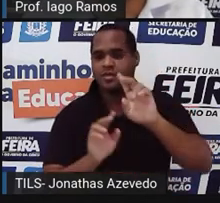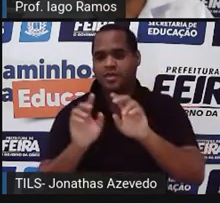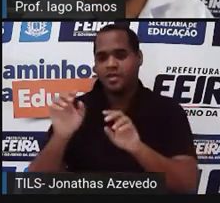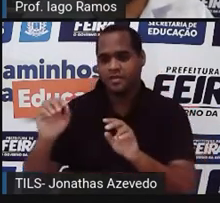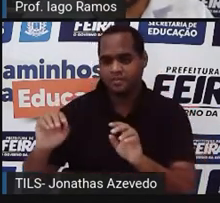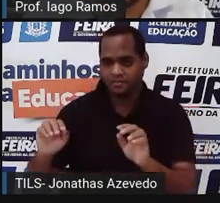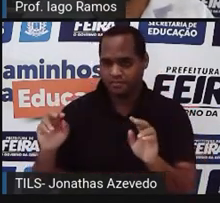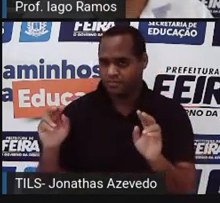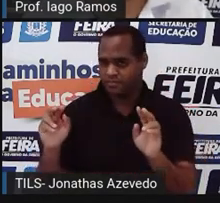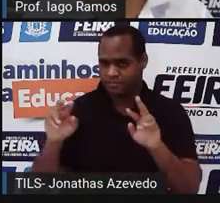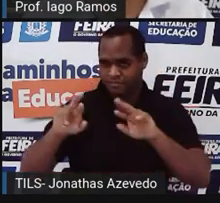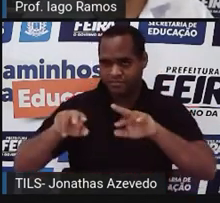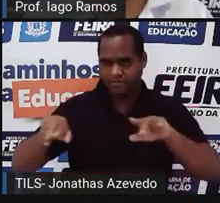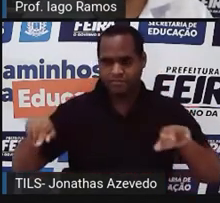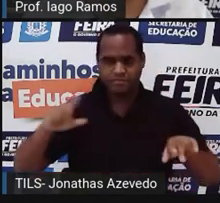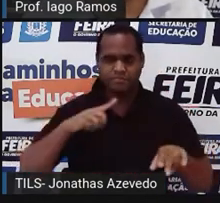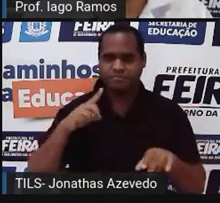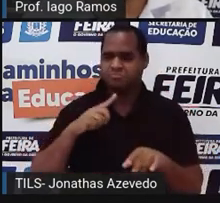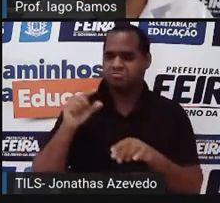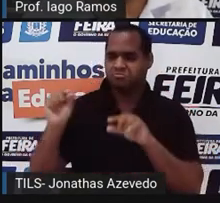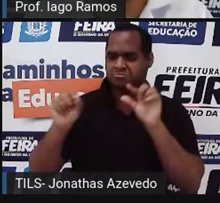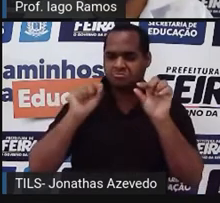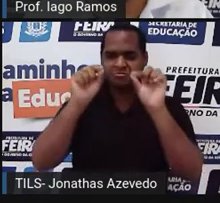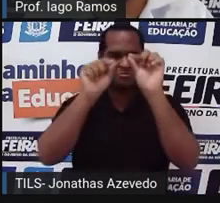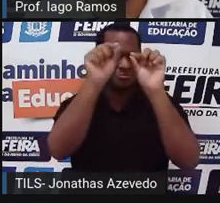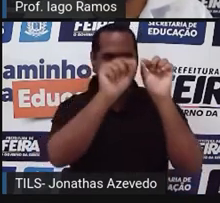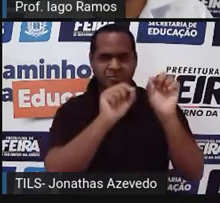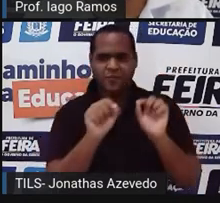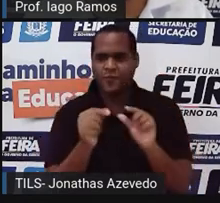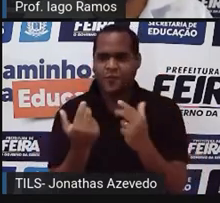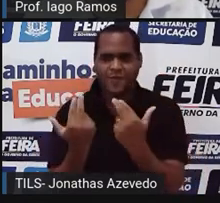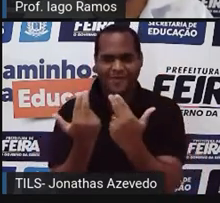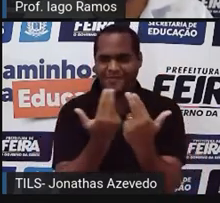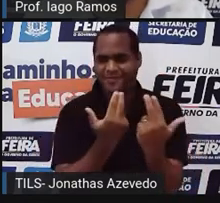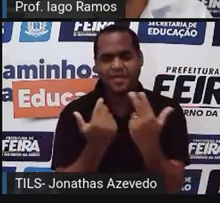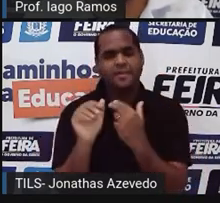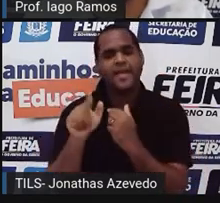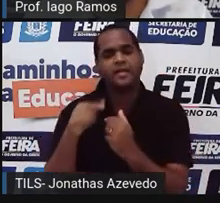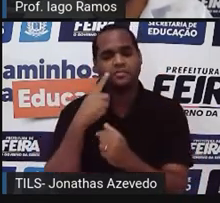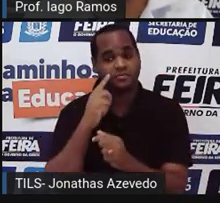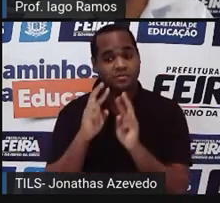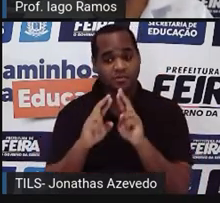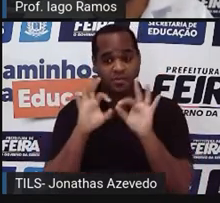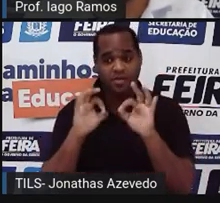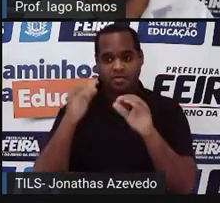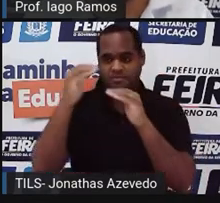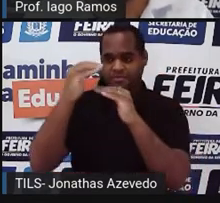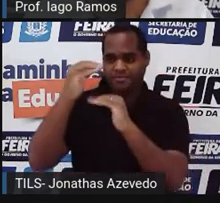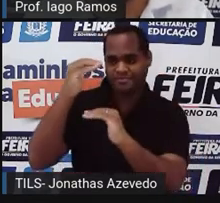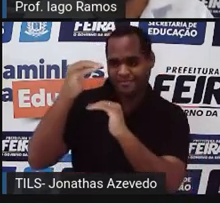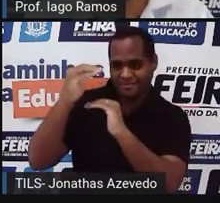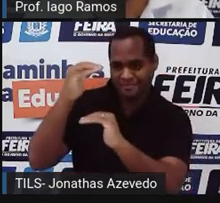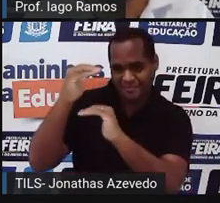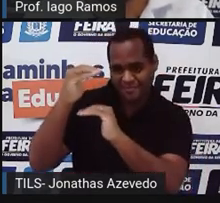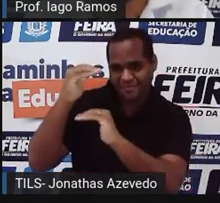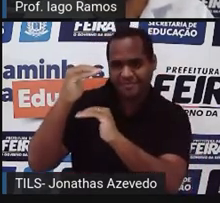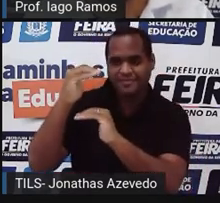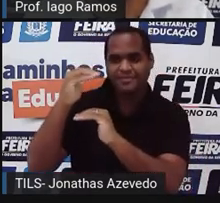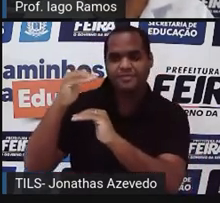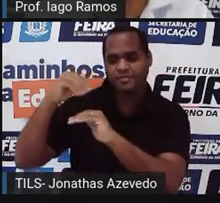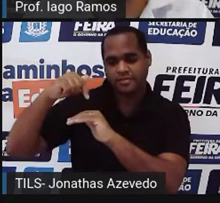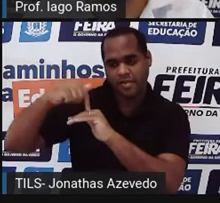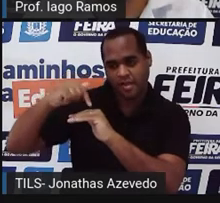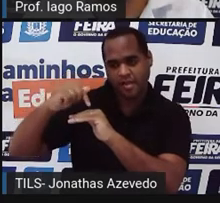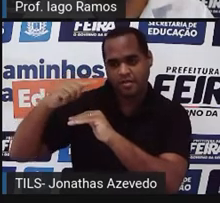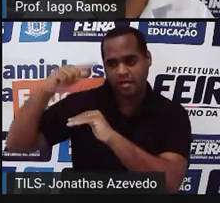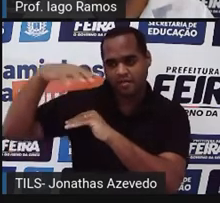aqui acontece, né, com os outros pontos na figura. Então, o resultado dessa figura de baixo, né, é a